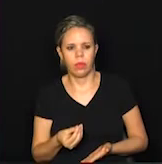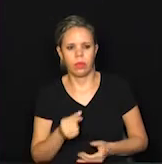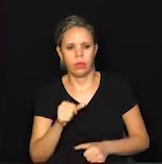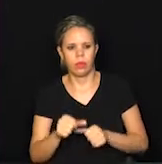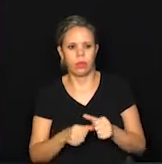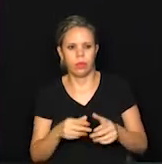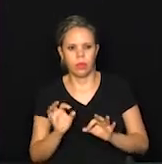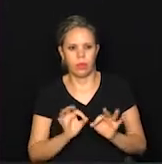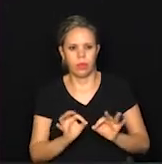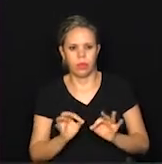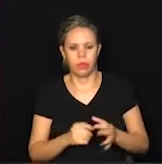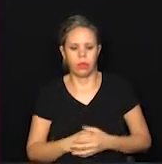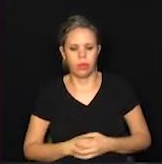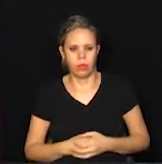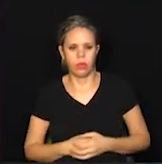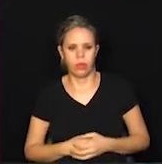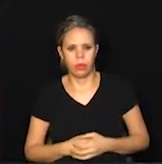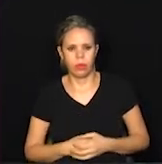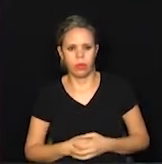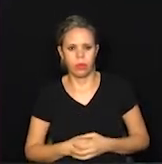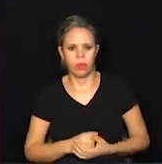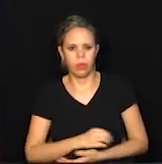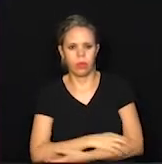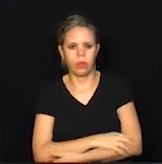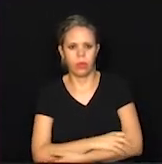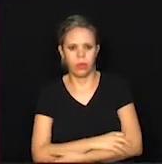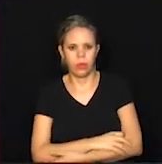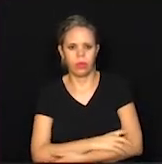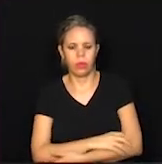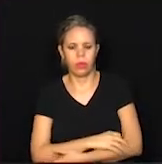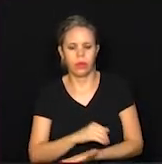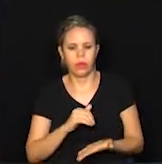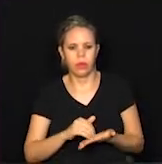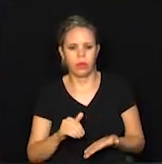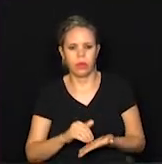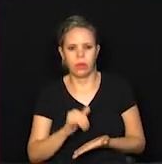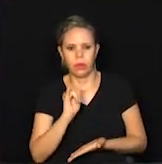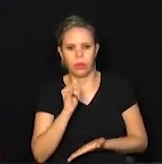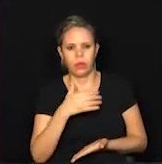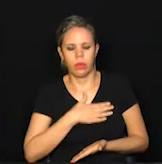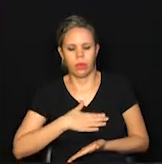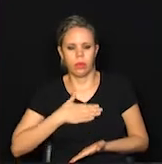muito organizado, né? E aí, secretário,